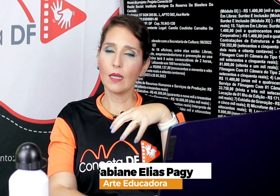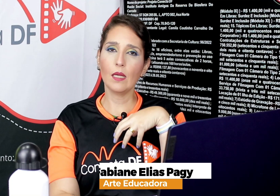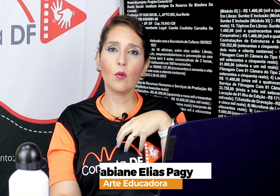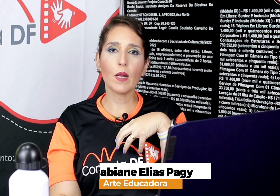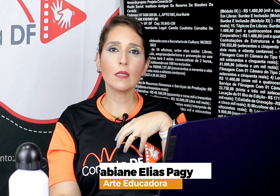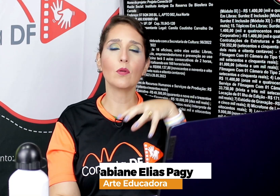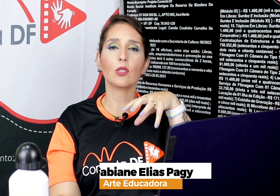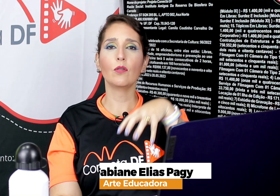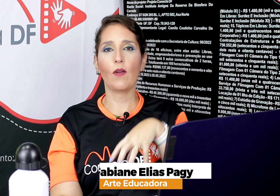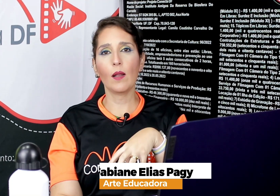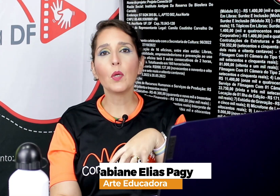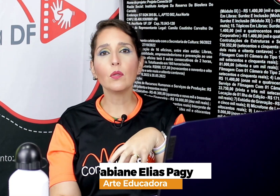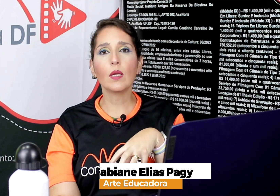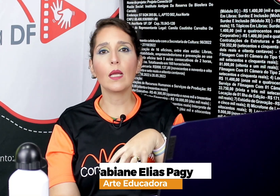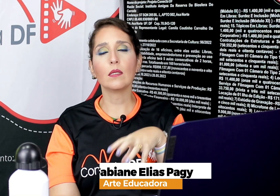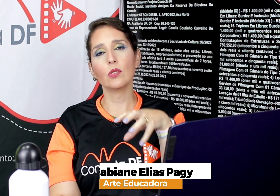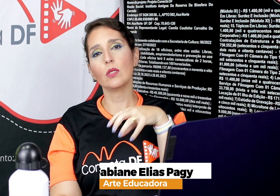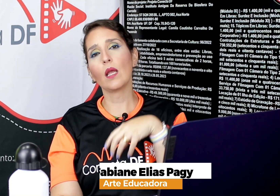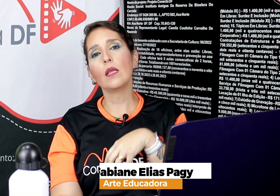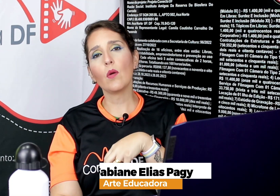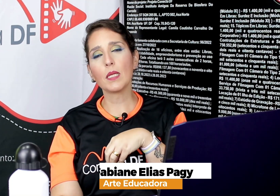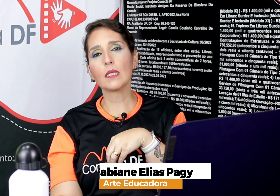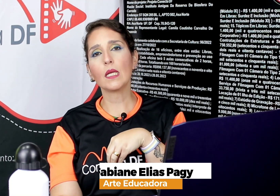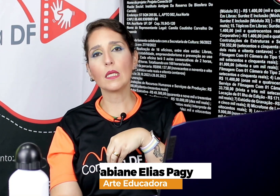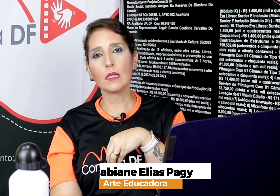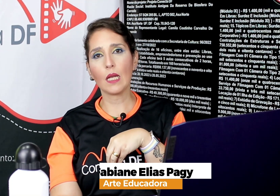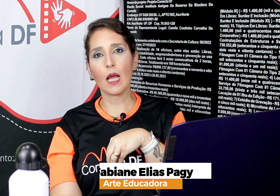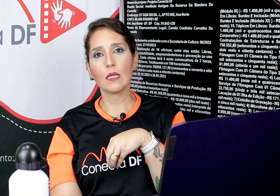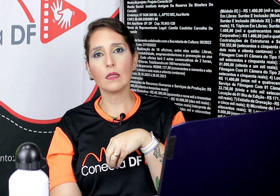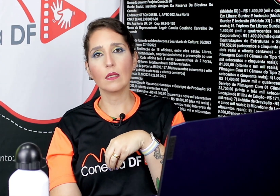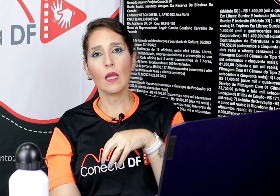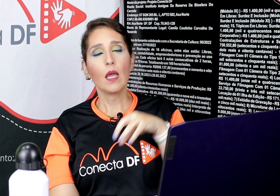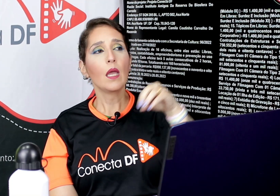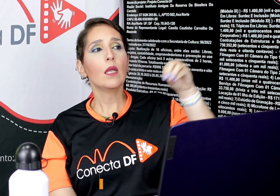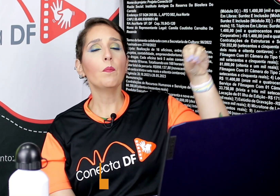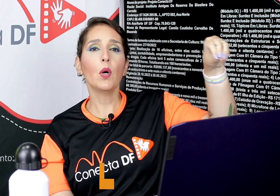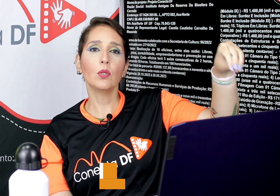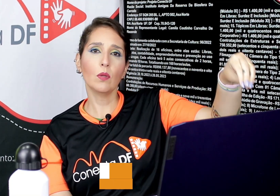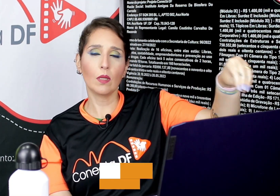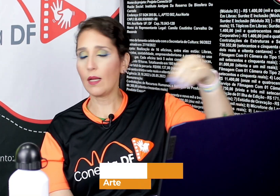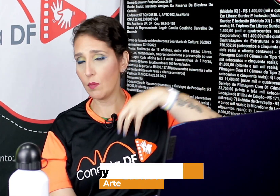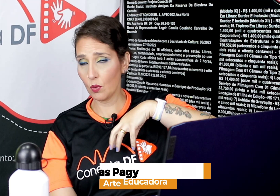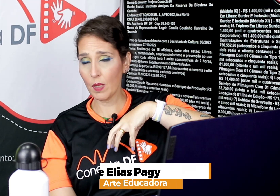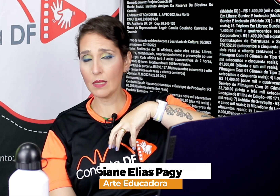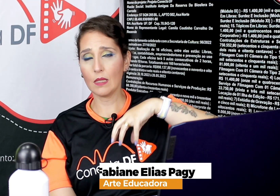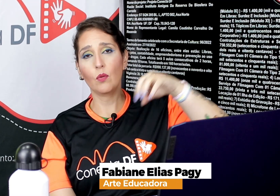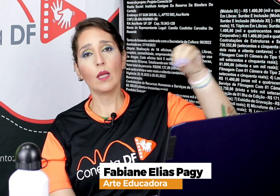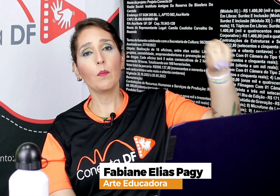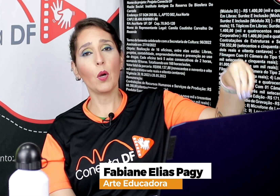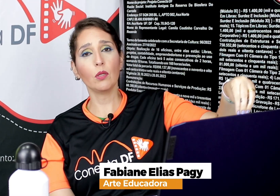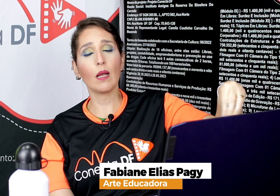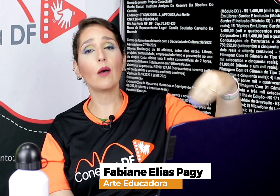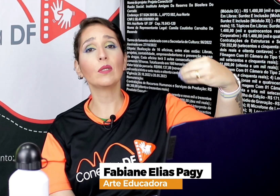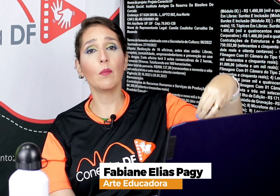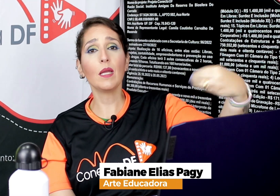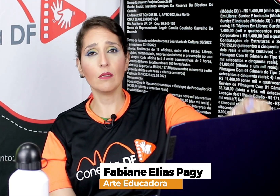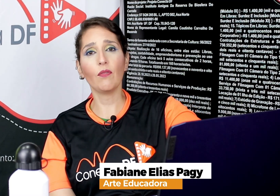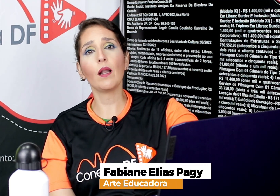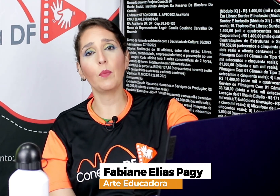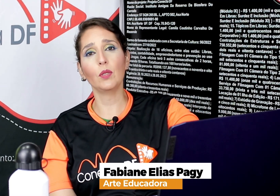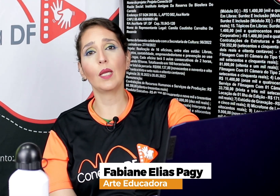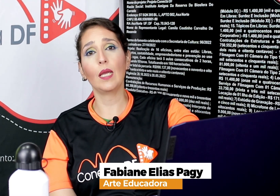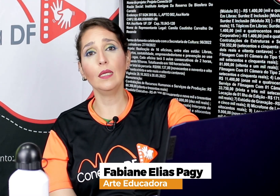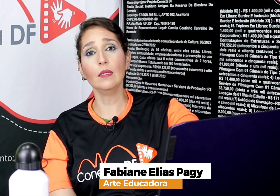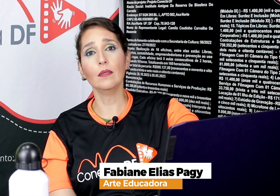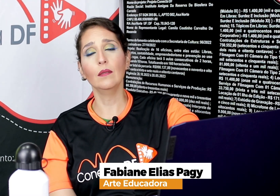se aqui no Brasil a gente fala português, a gente tem a língua brasileira de sinais. Aqui no Brasil. Em Portugal também se